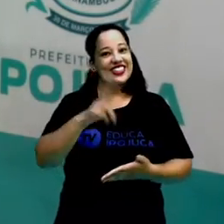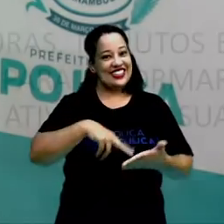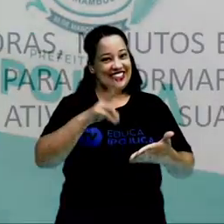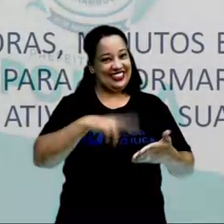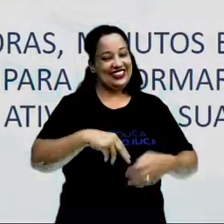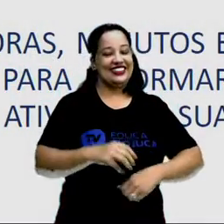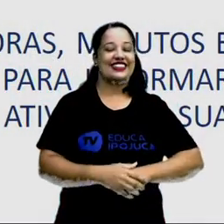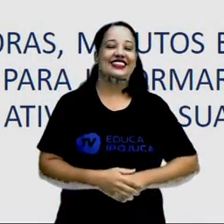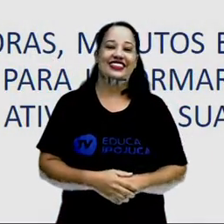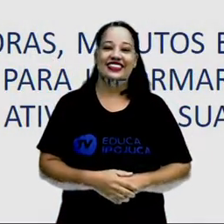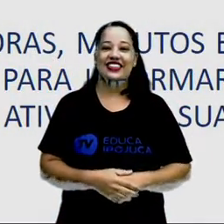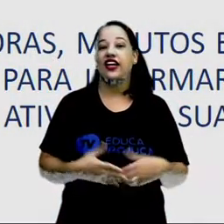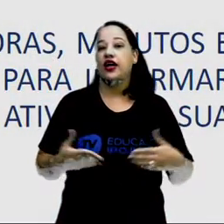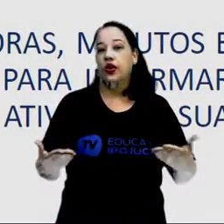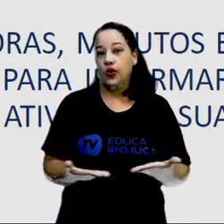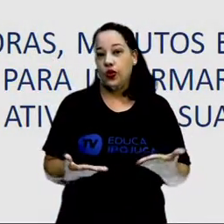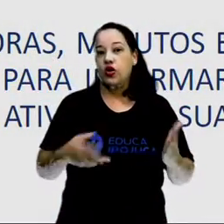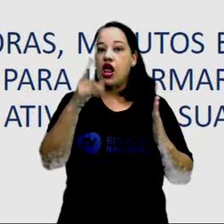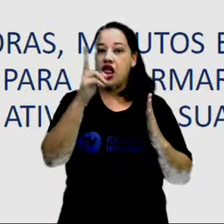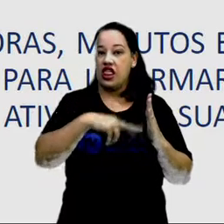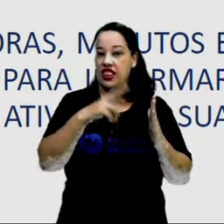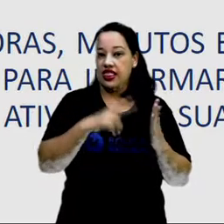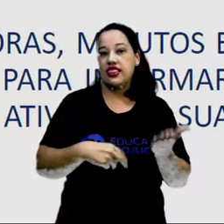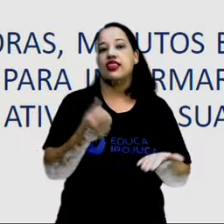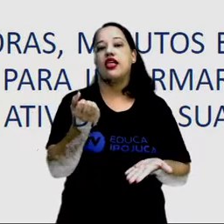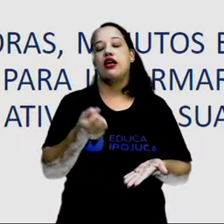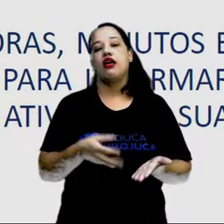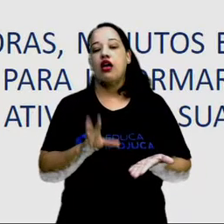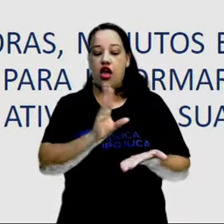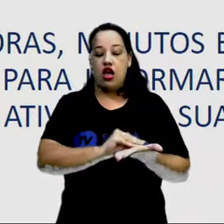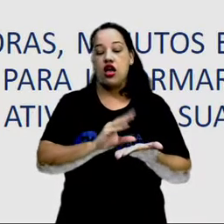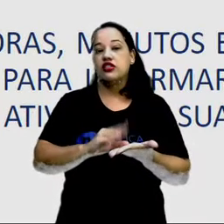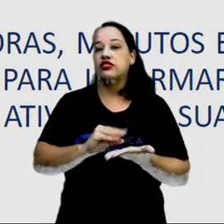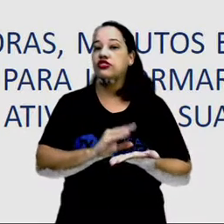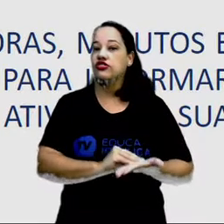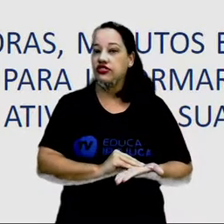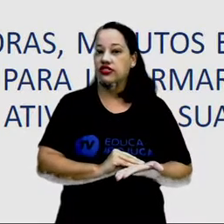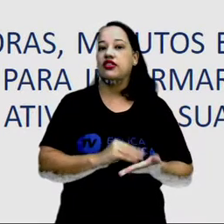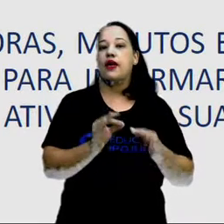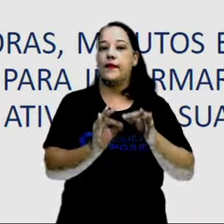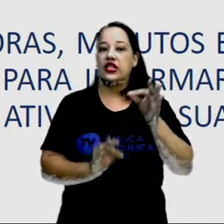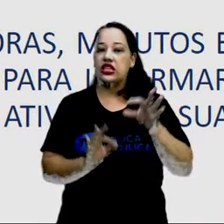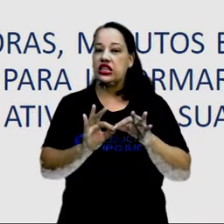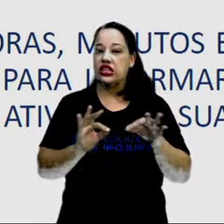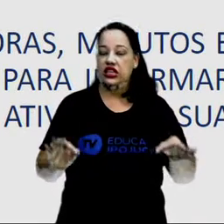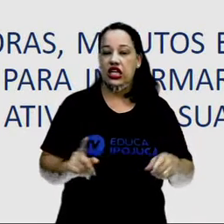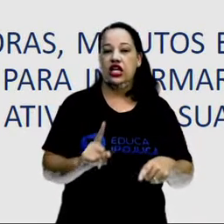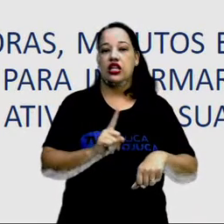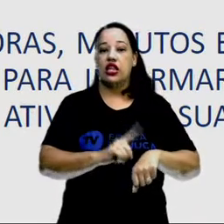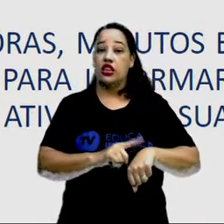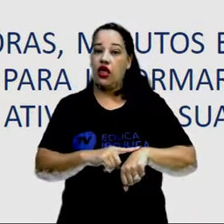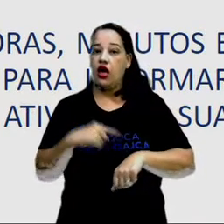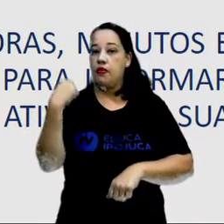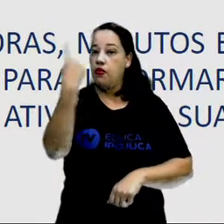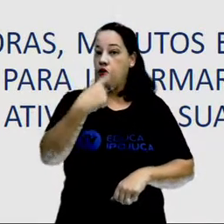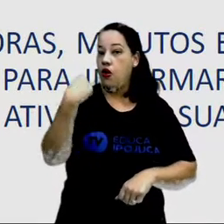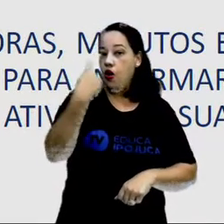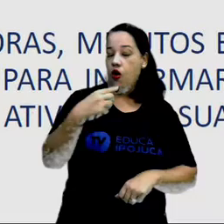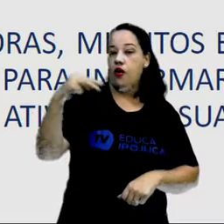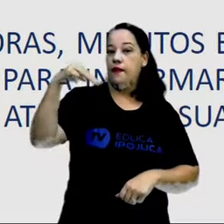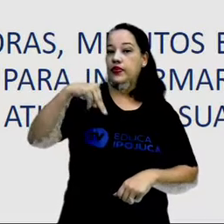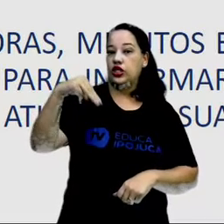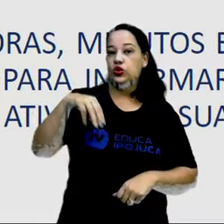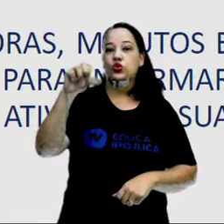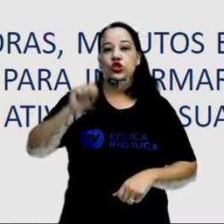leitura. Iremos ler e registrar medidas e intervalos de tempo em horas, minutos e segundos,